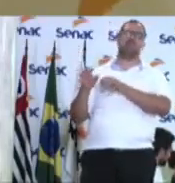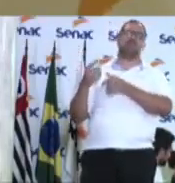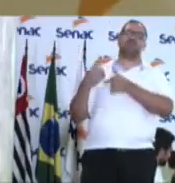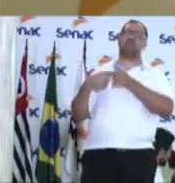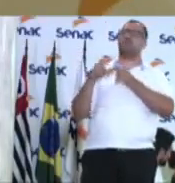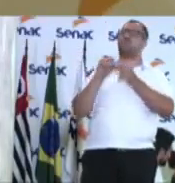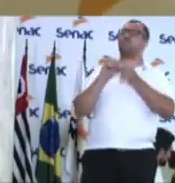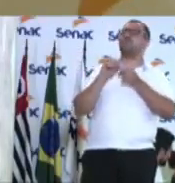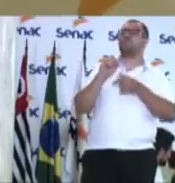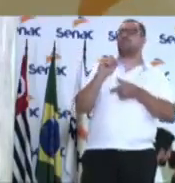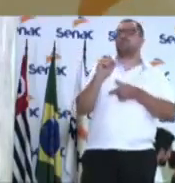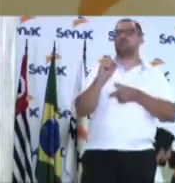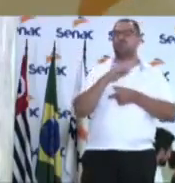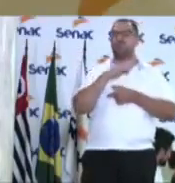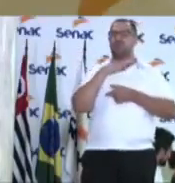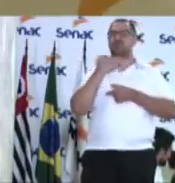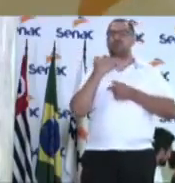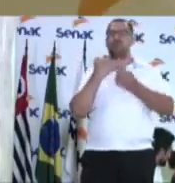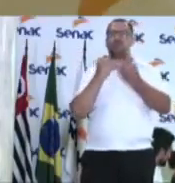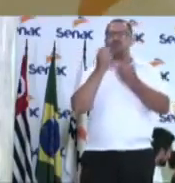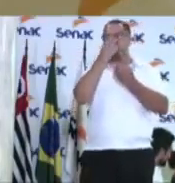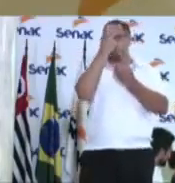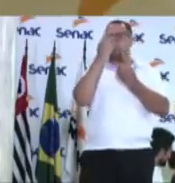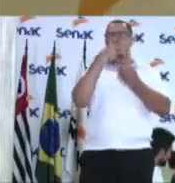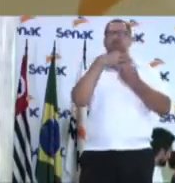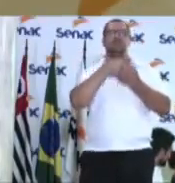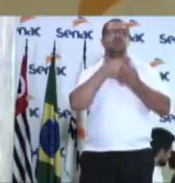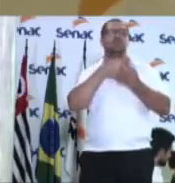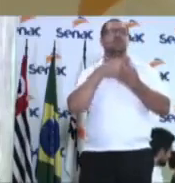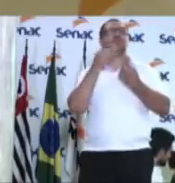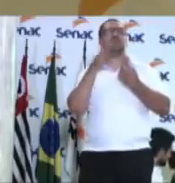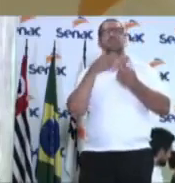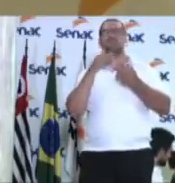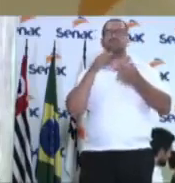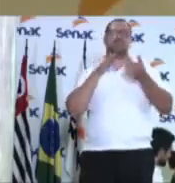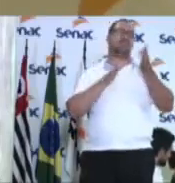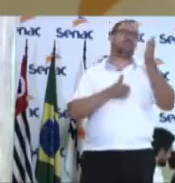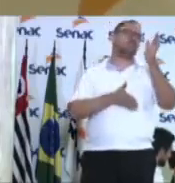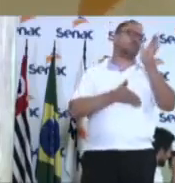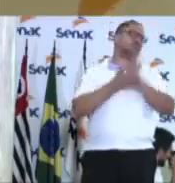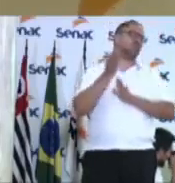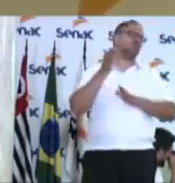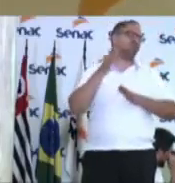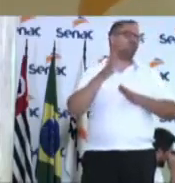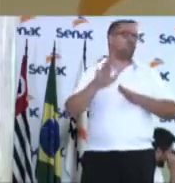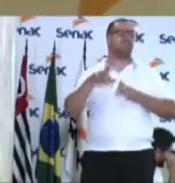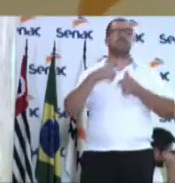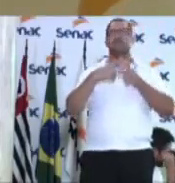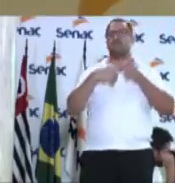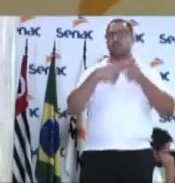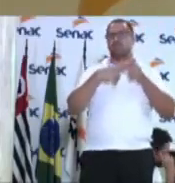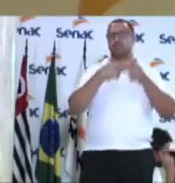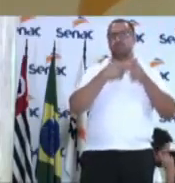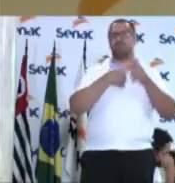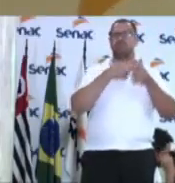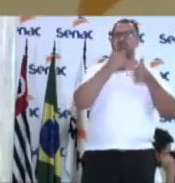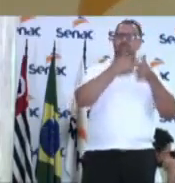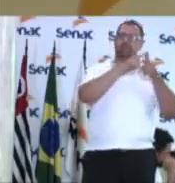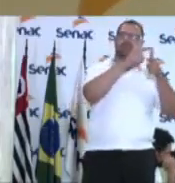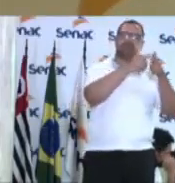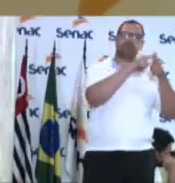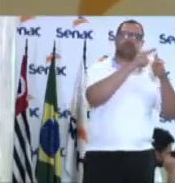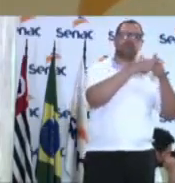vou fazer o quê, cara? Eu vou morrer? Aí o cara ainda vai dizer assim, já foi tarde, desgraçado. Então, para mim, é muito emblemático,